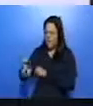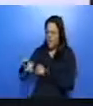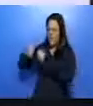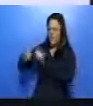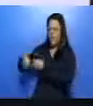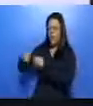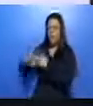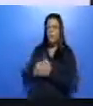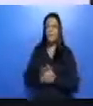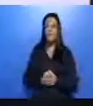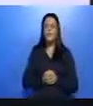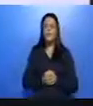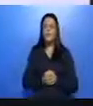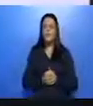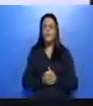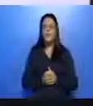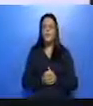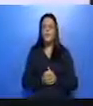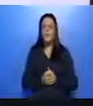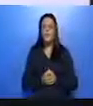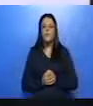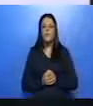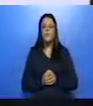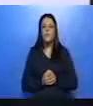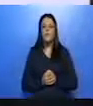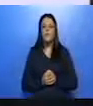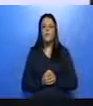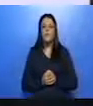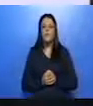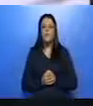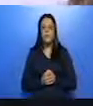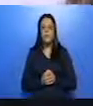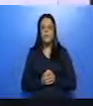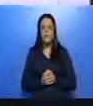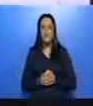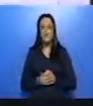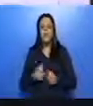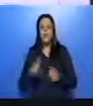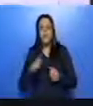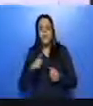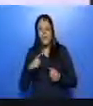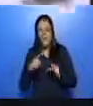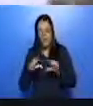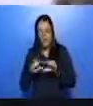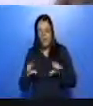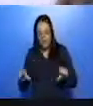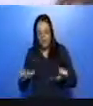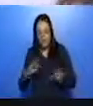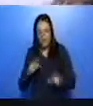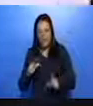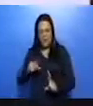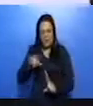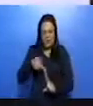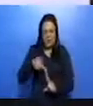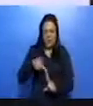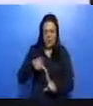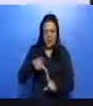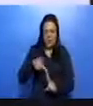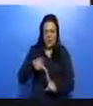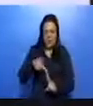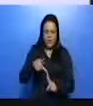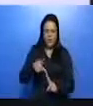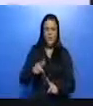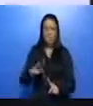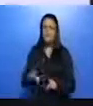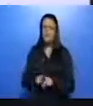Porque eu tenho uma preposição. Na objetiva direta, eu não tenho preposição após o verbo, que está presente na primeira oração.